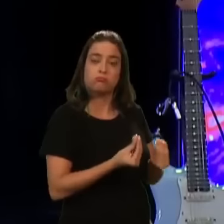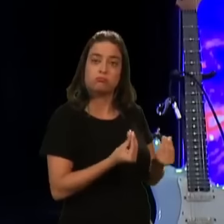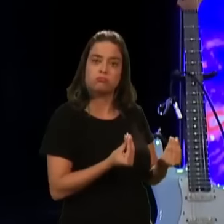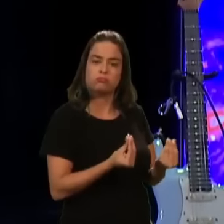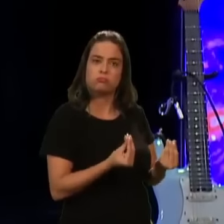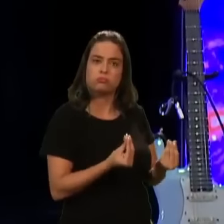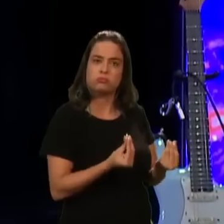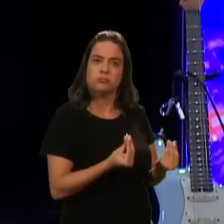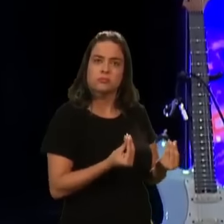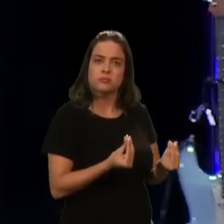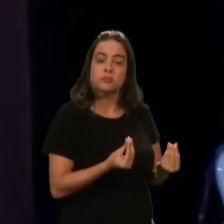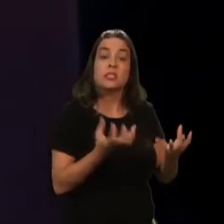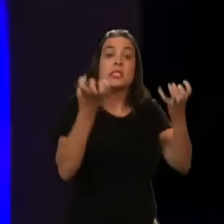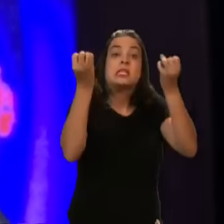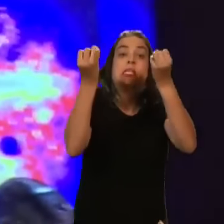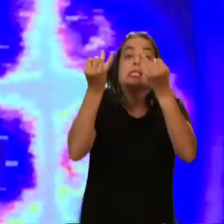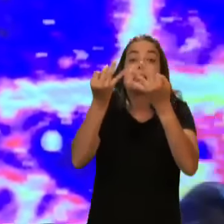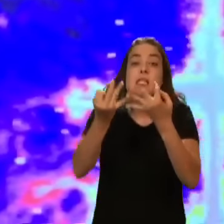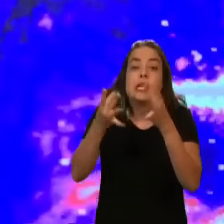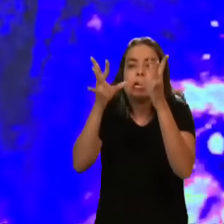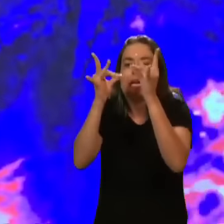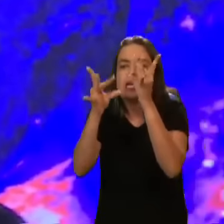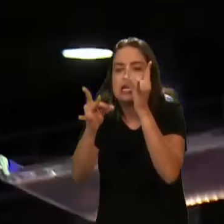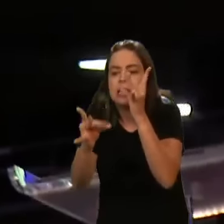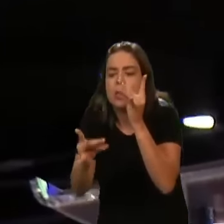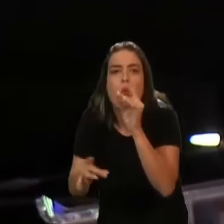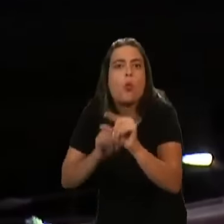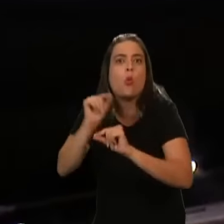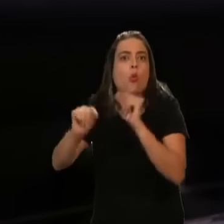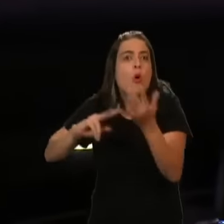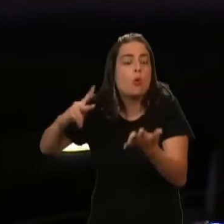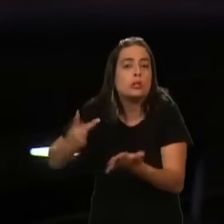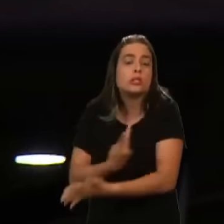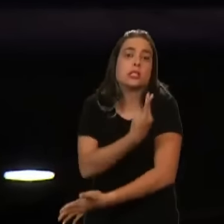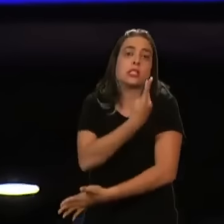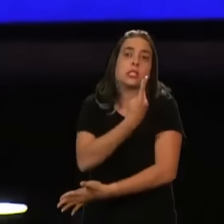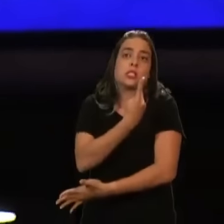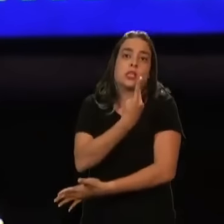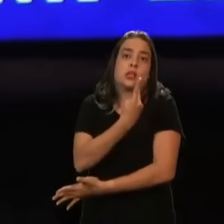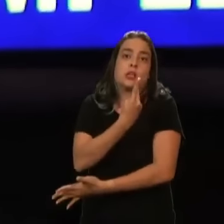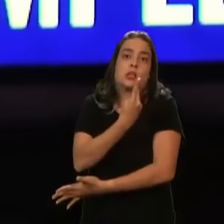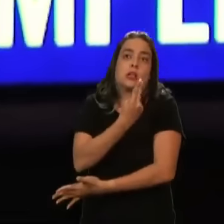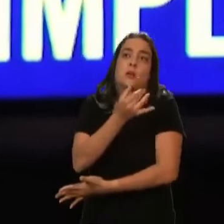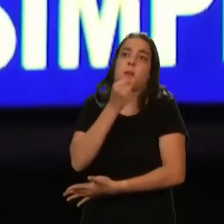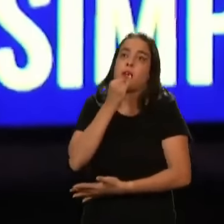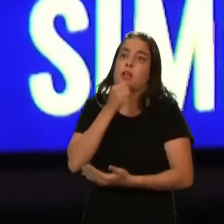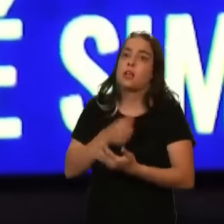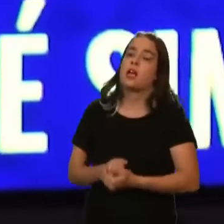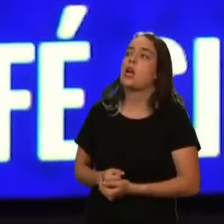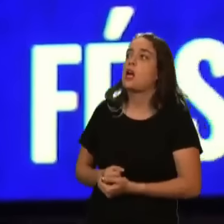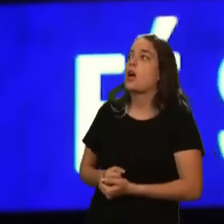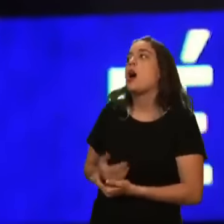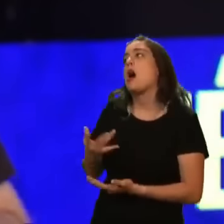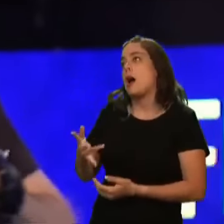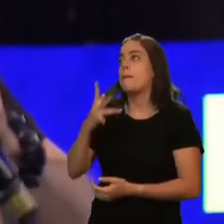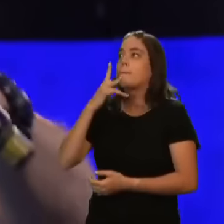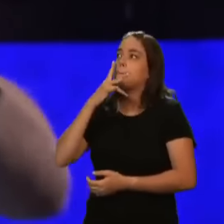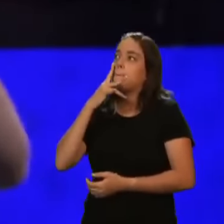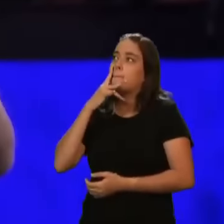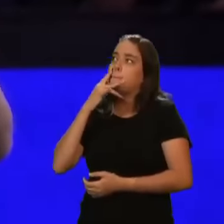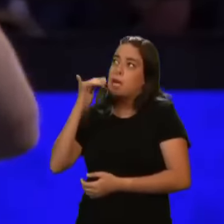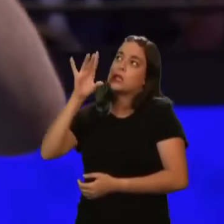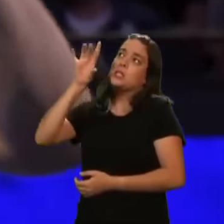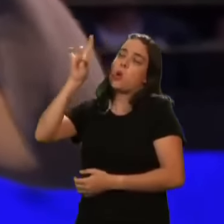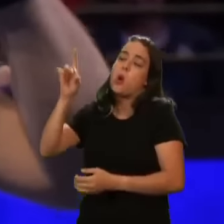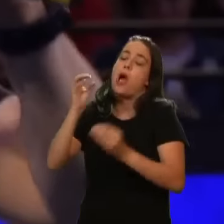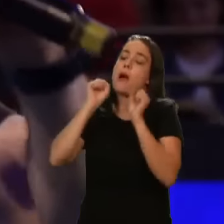Fala o que que é? Fala, dá nome. Não fala no dia dos pais, Deus abençoa meu pai. Deus livre o